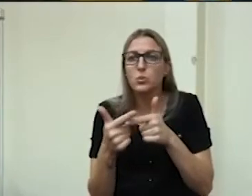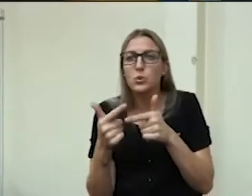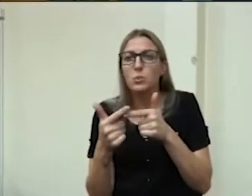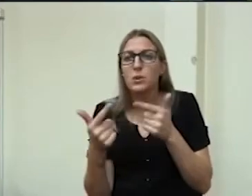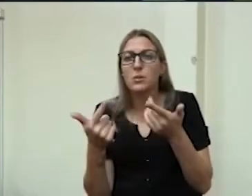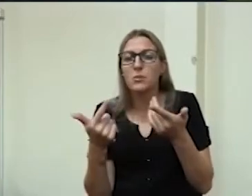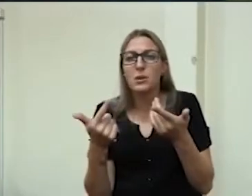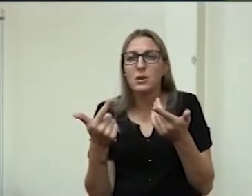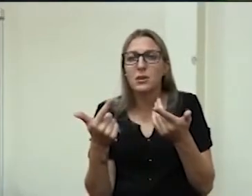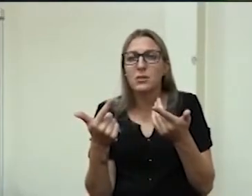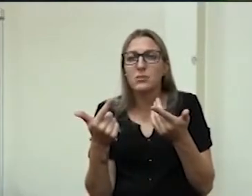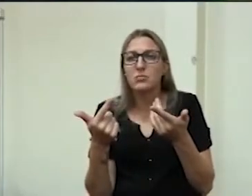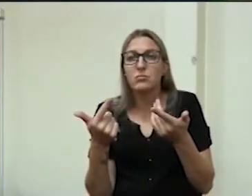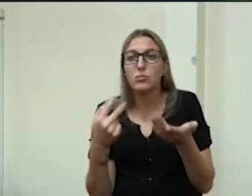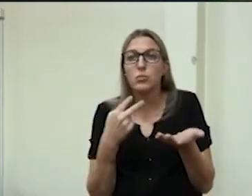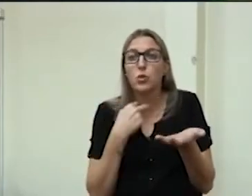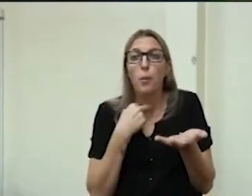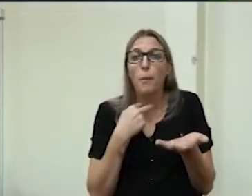sem condições de se imaginar.